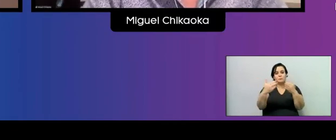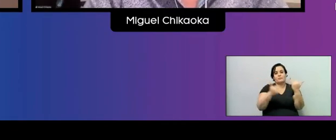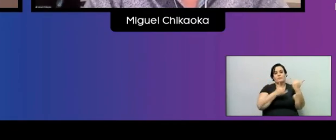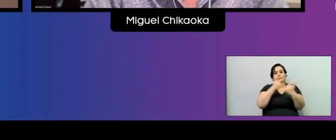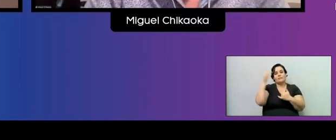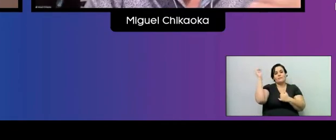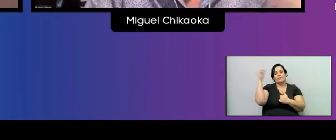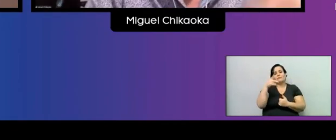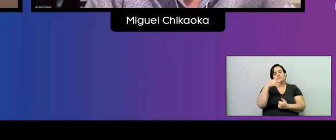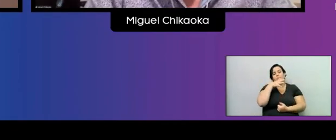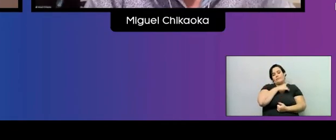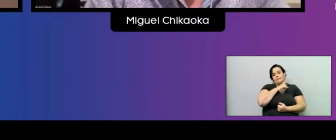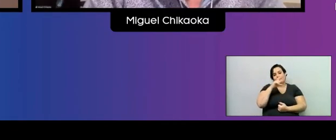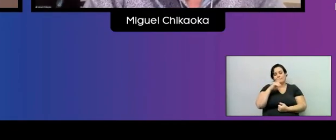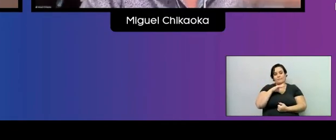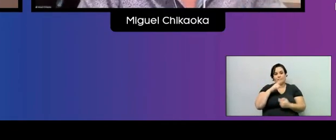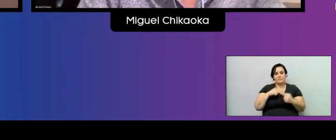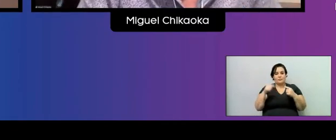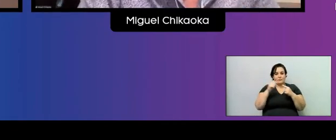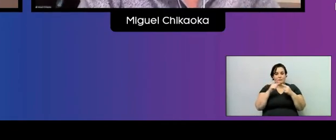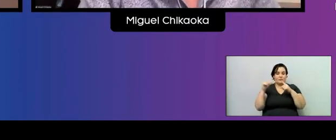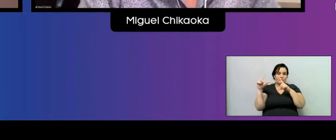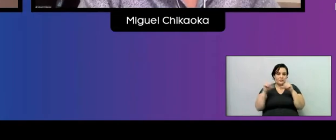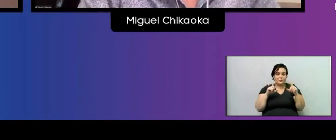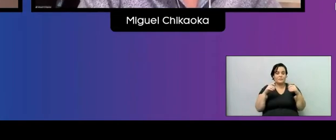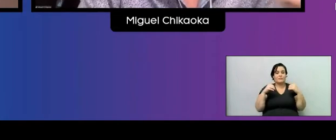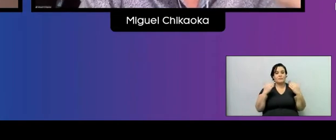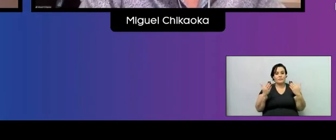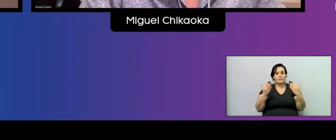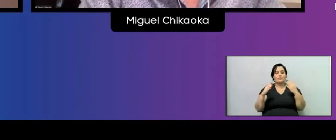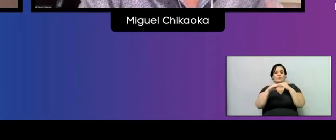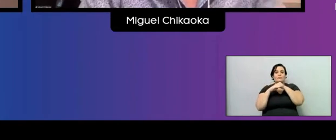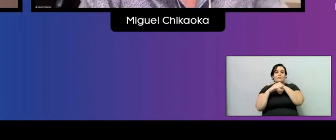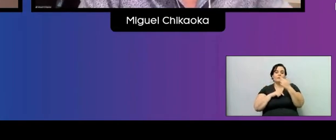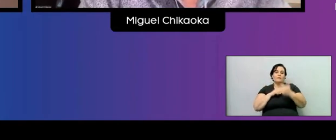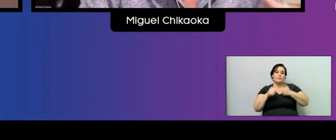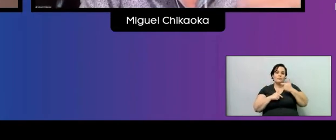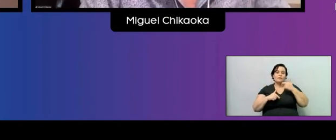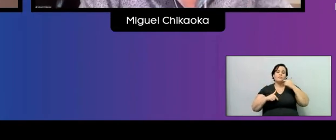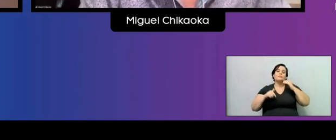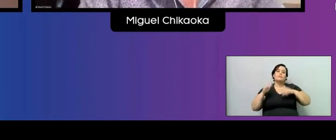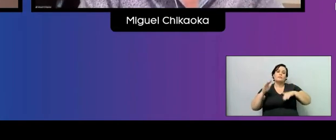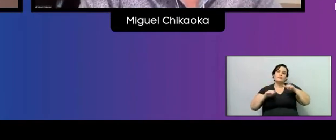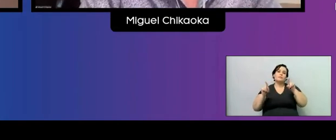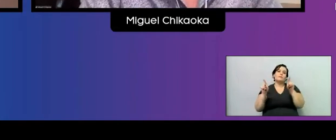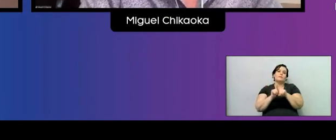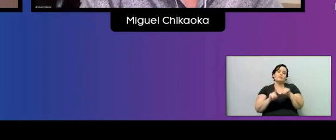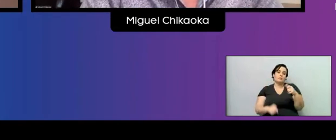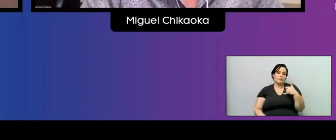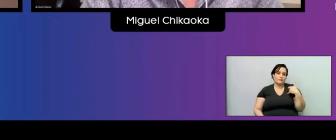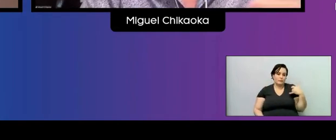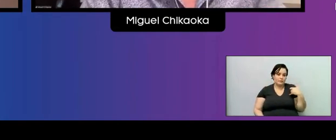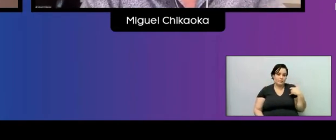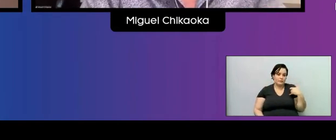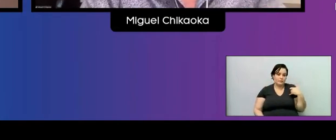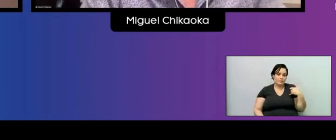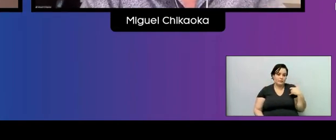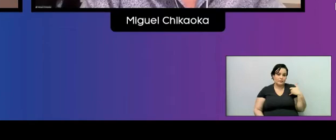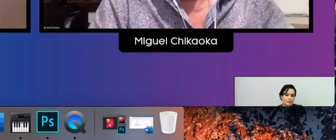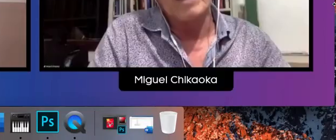na fotografia a partir daí o nível que vai se trabalhar vai depender muito também da faixa etária do nível de escolaridade para